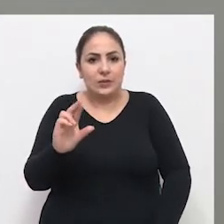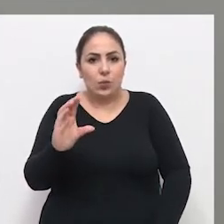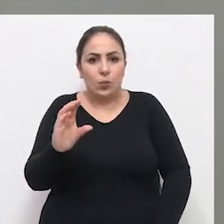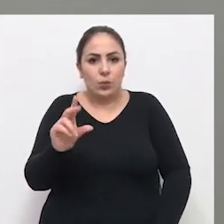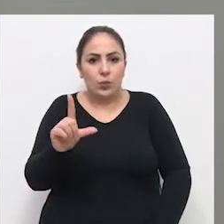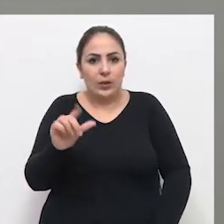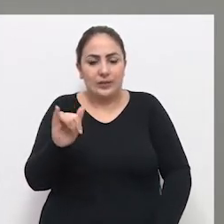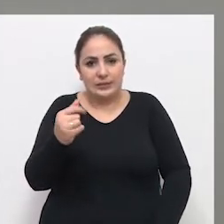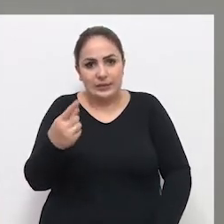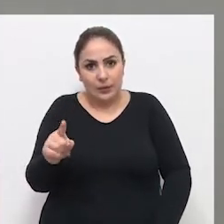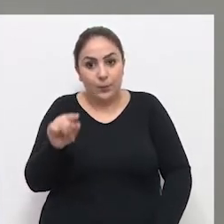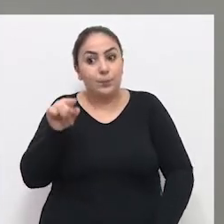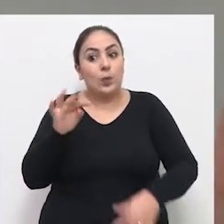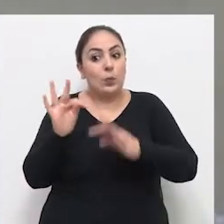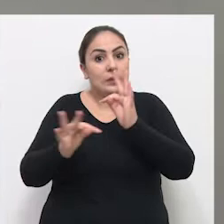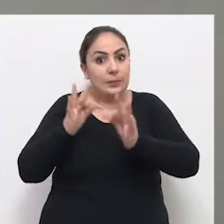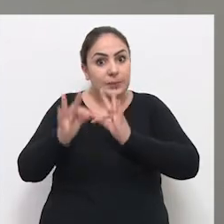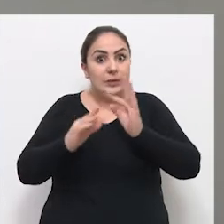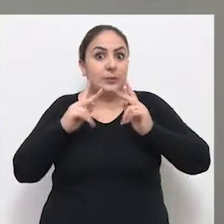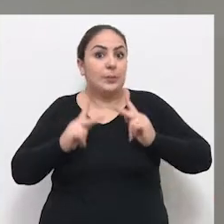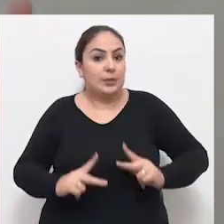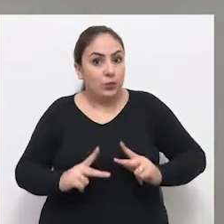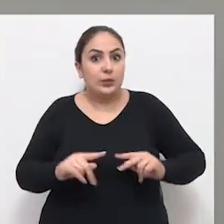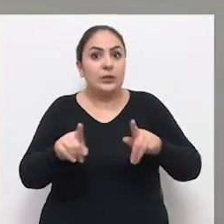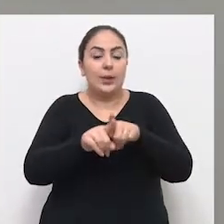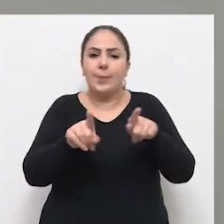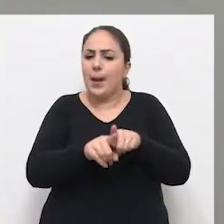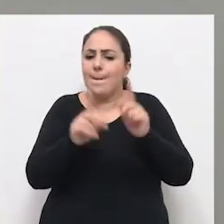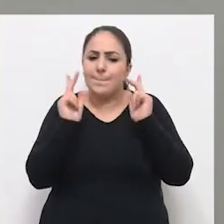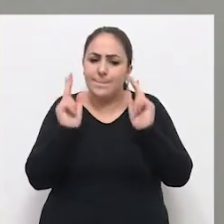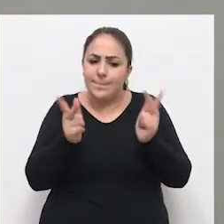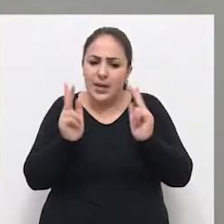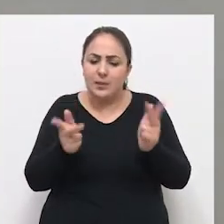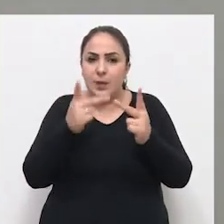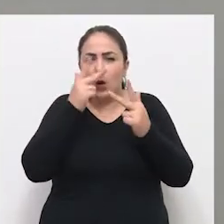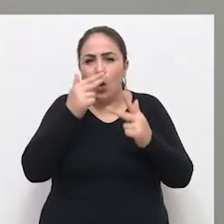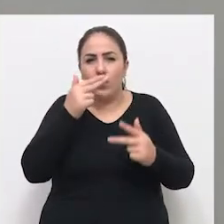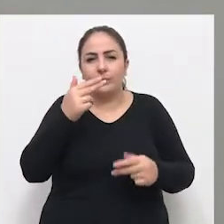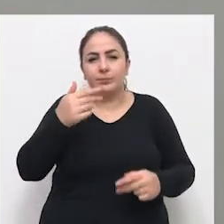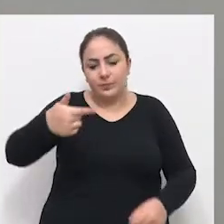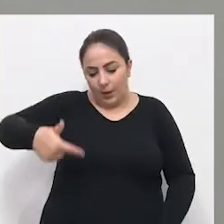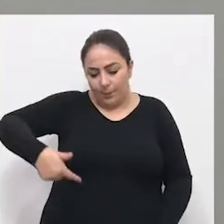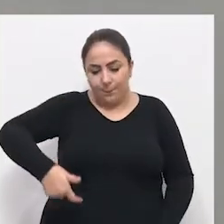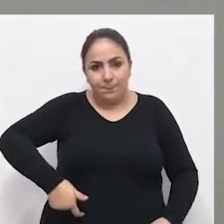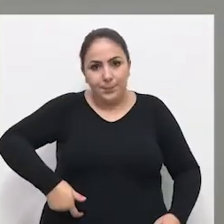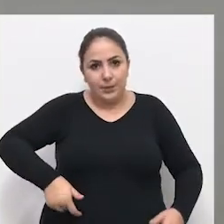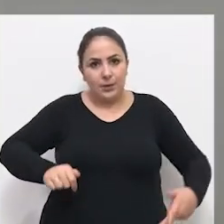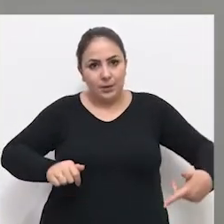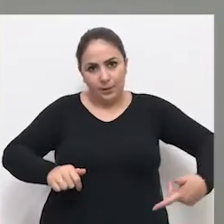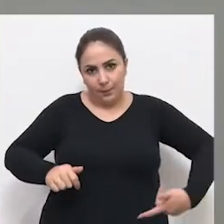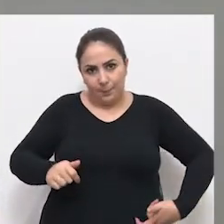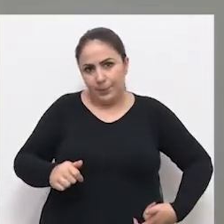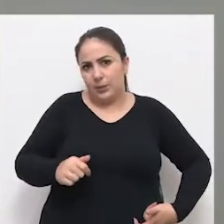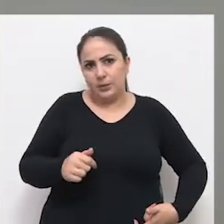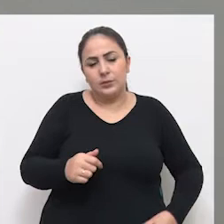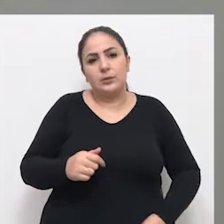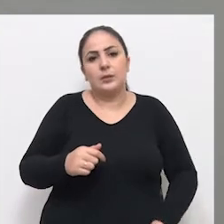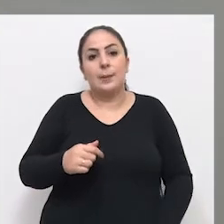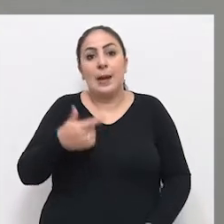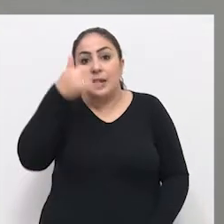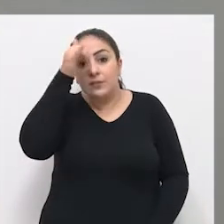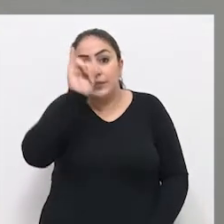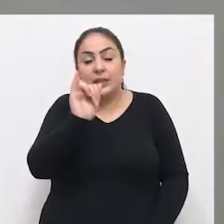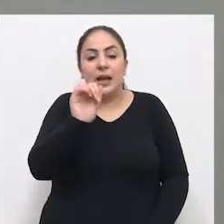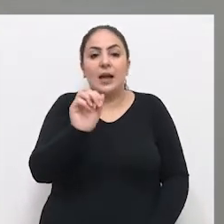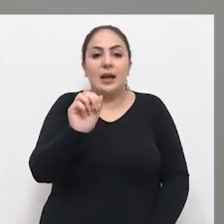nesses pacientes e a prevenção em quem ainda não teve é o mesmo, que são umas injeçõezinhas na barriga de